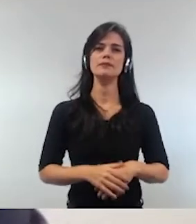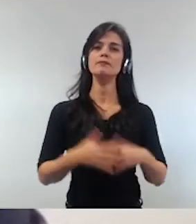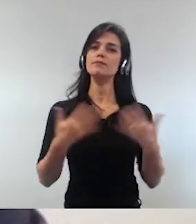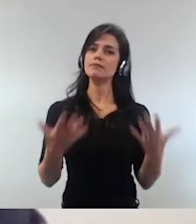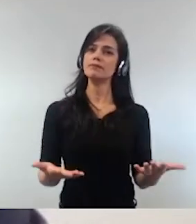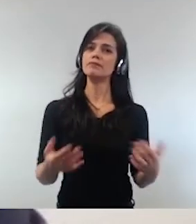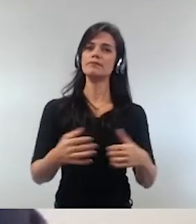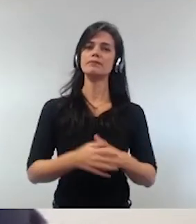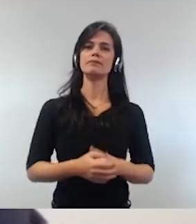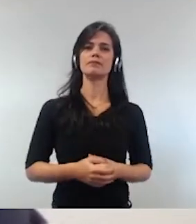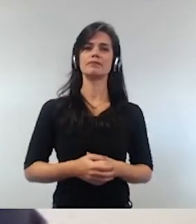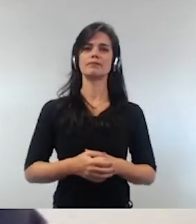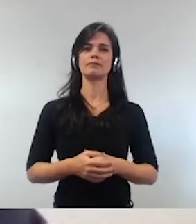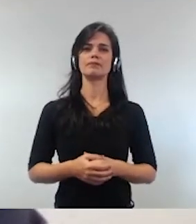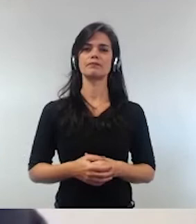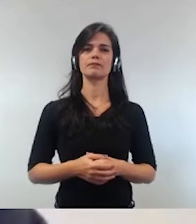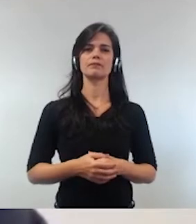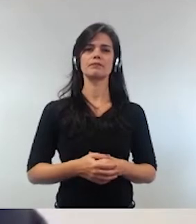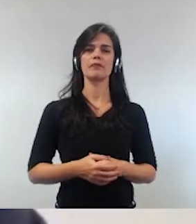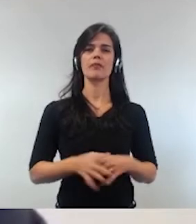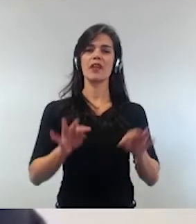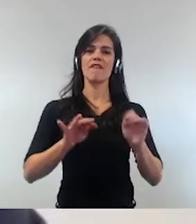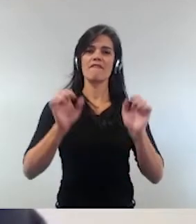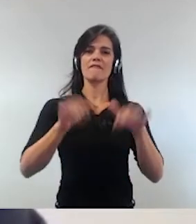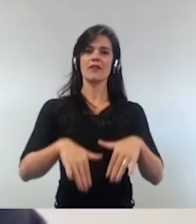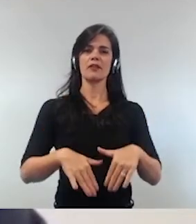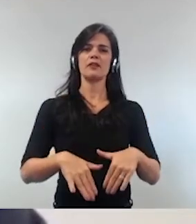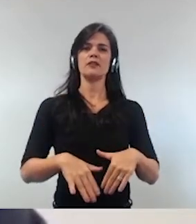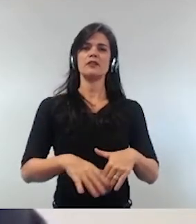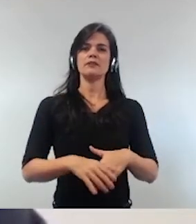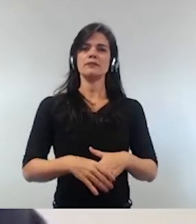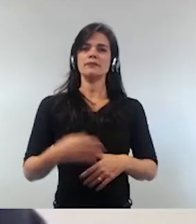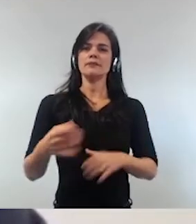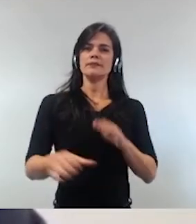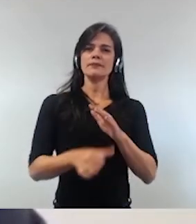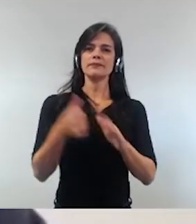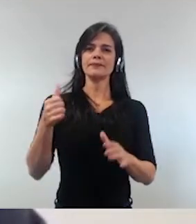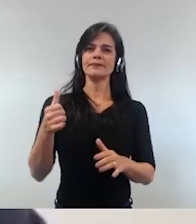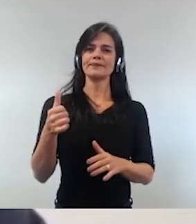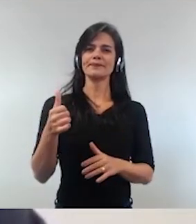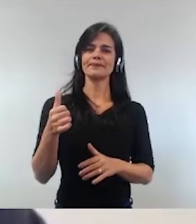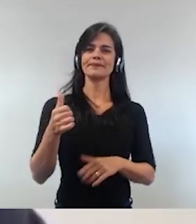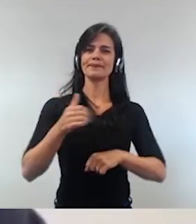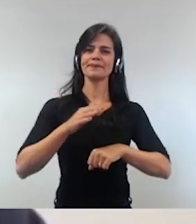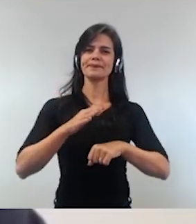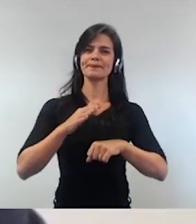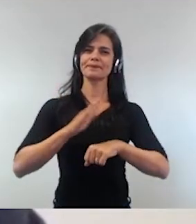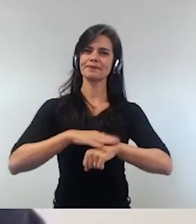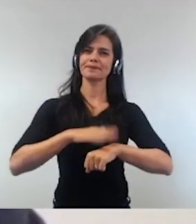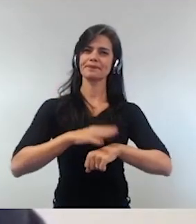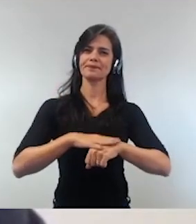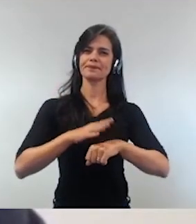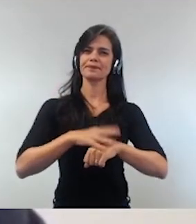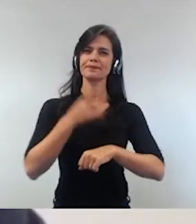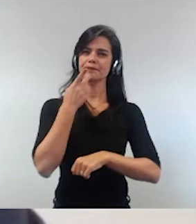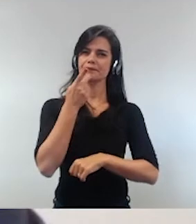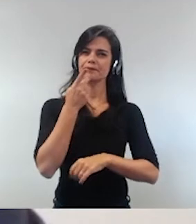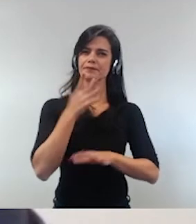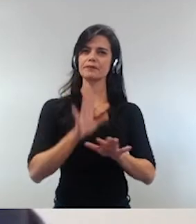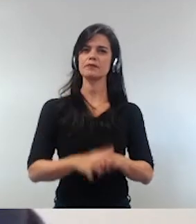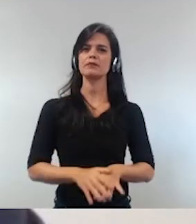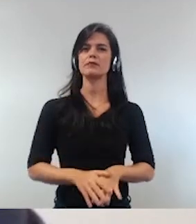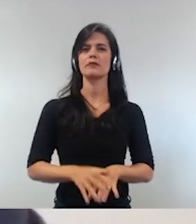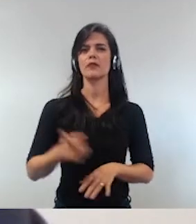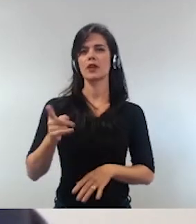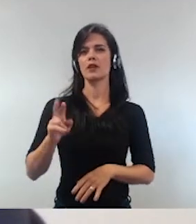Bom, para finalizar, essa primeira fala, a Priscila também já abordou